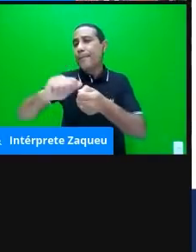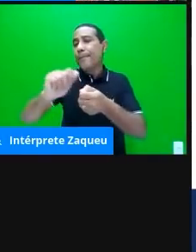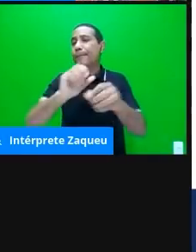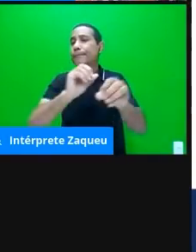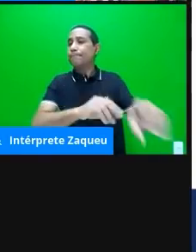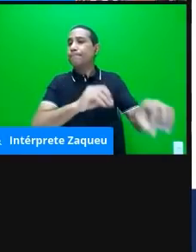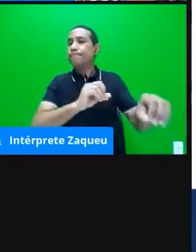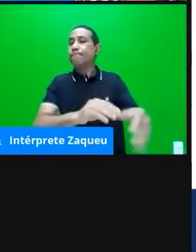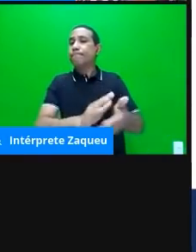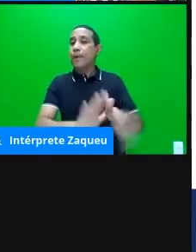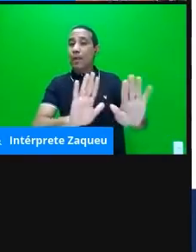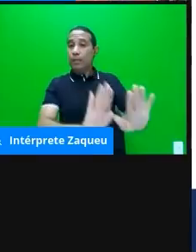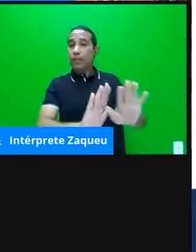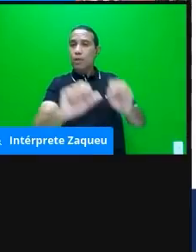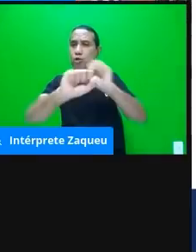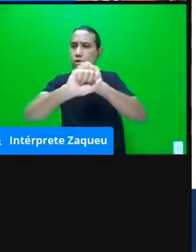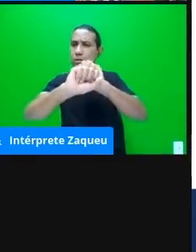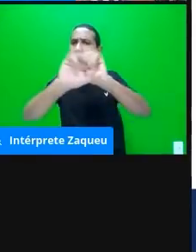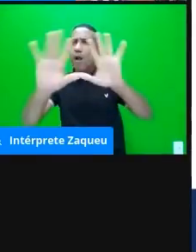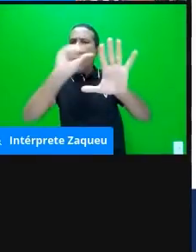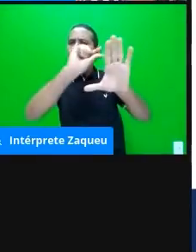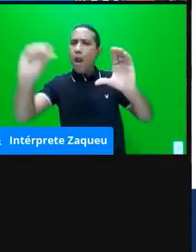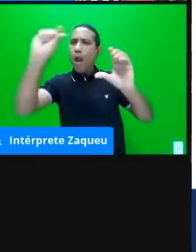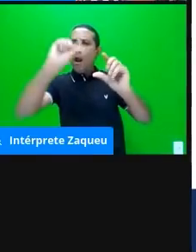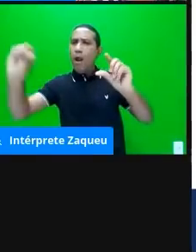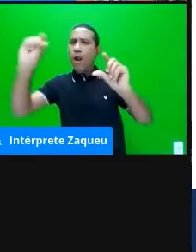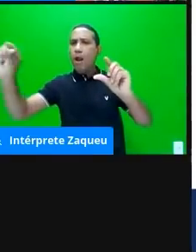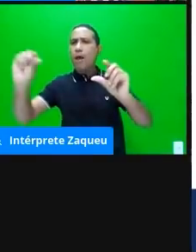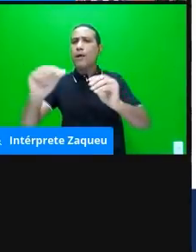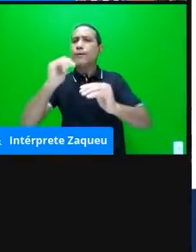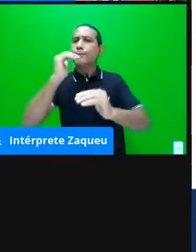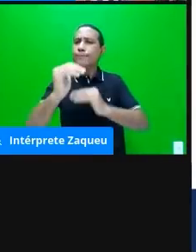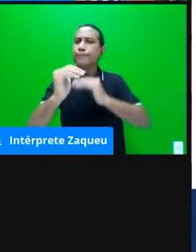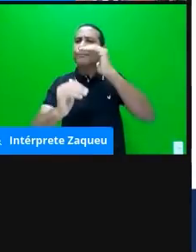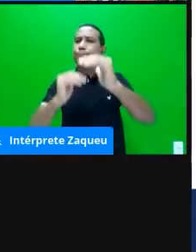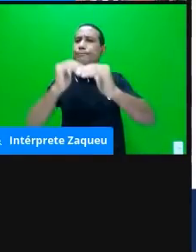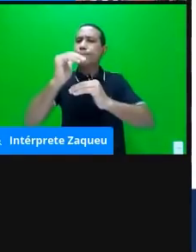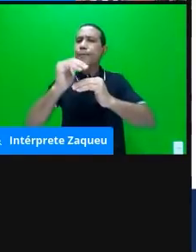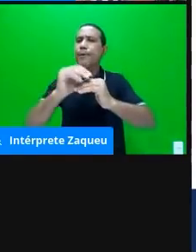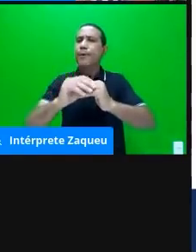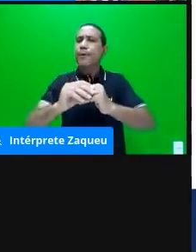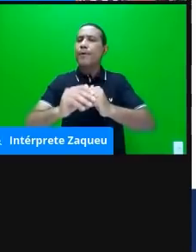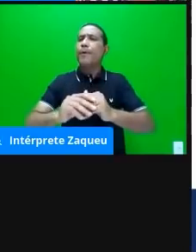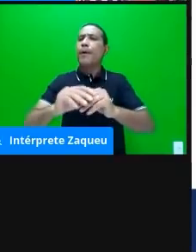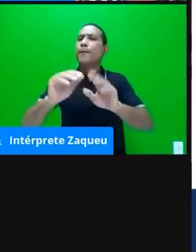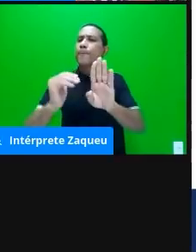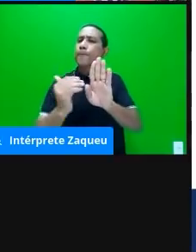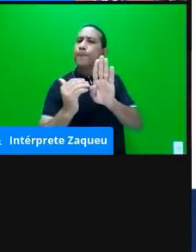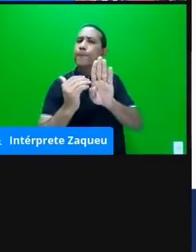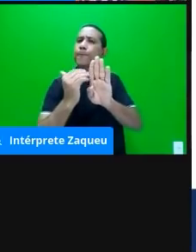de maneira bem clara e gradativamente aumente o grau de